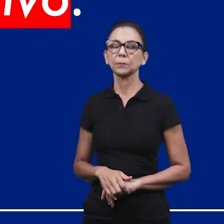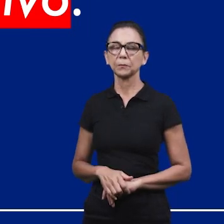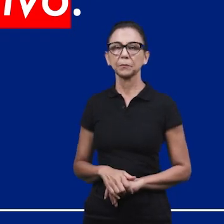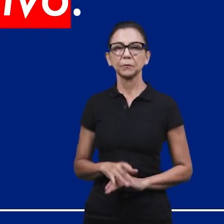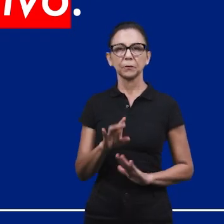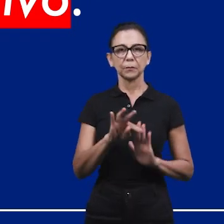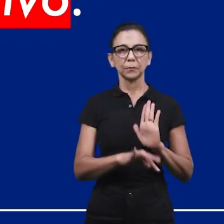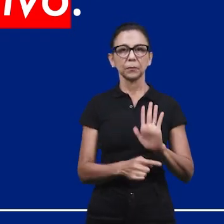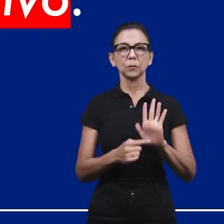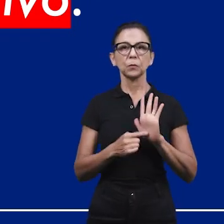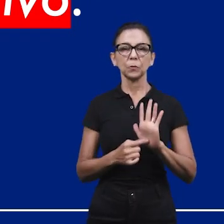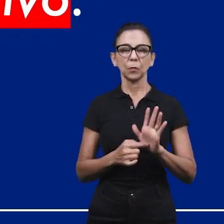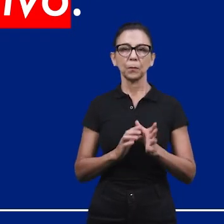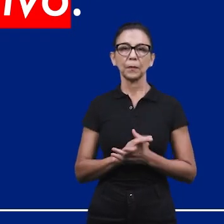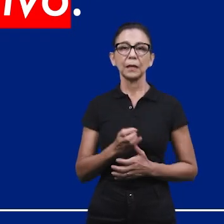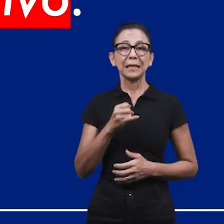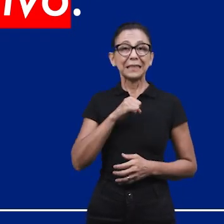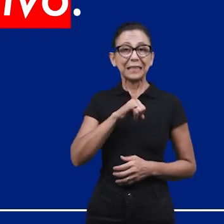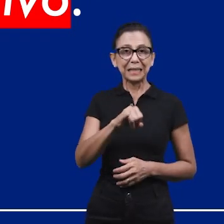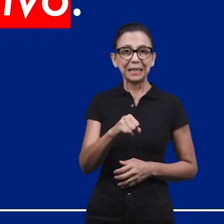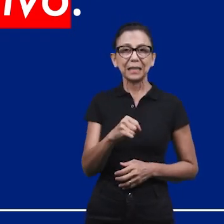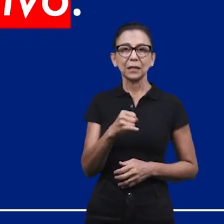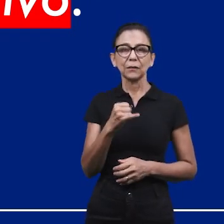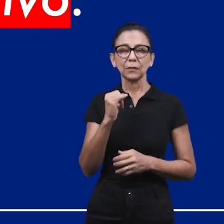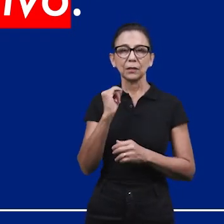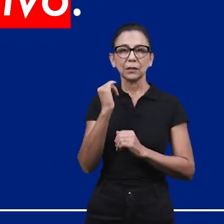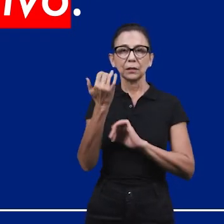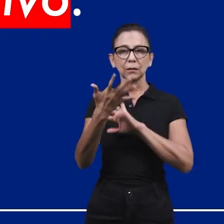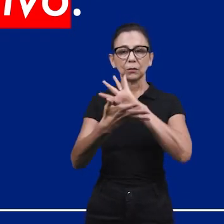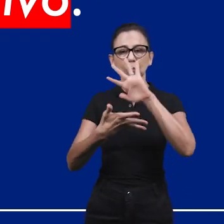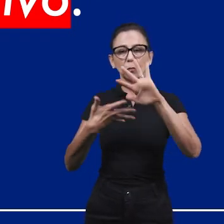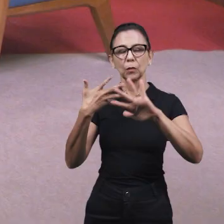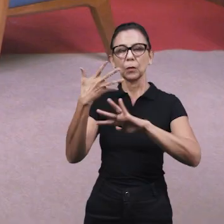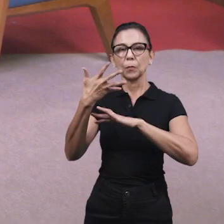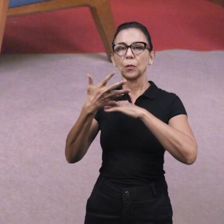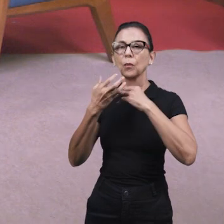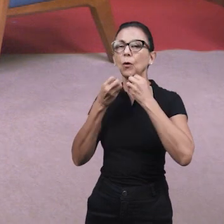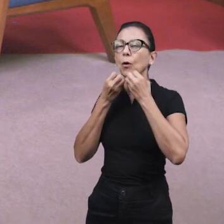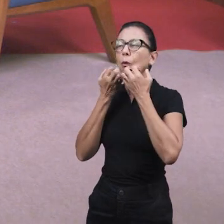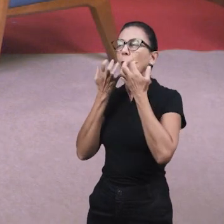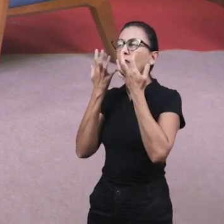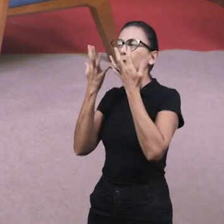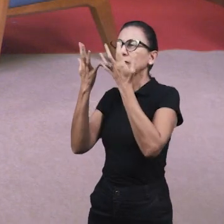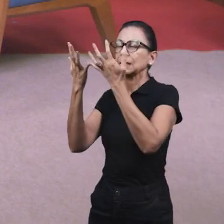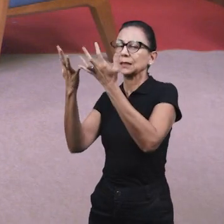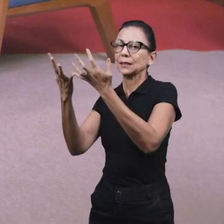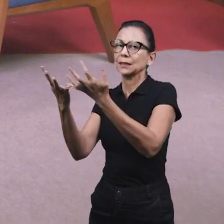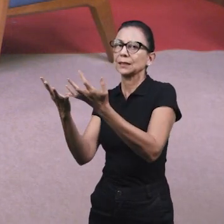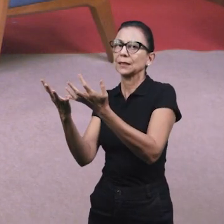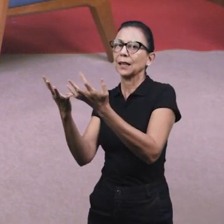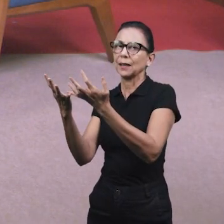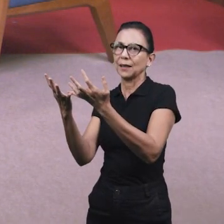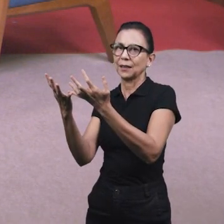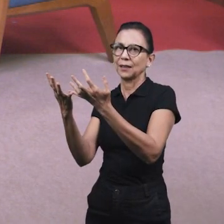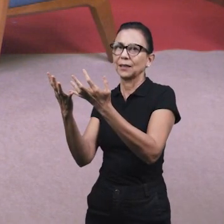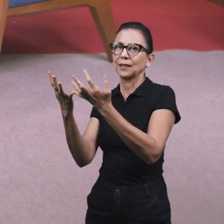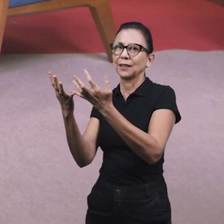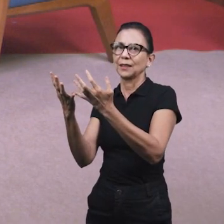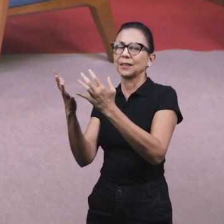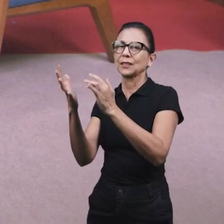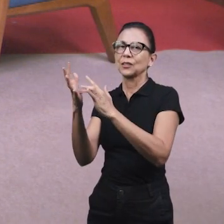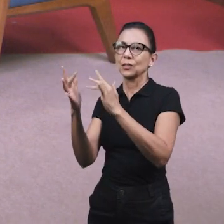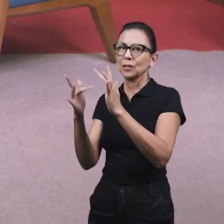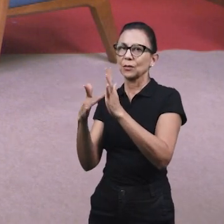a saber, se com tua boca confessares ao Senhor Jesus e em teu coração creres que Deus